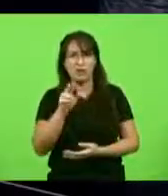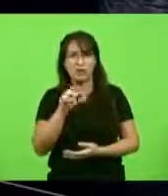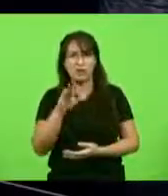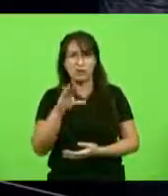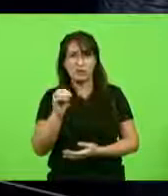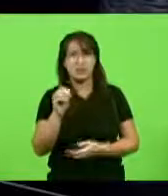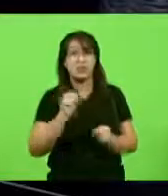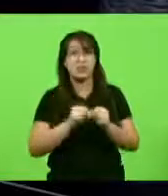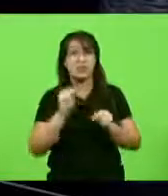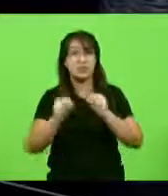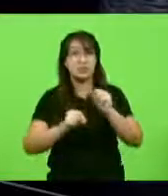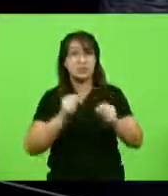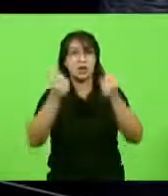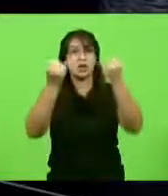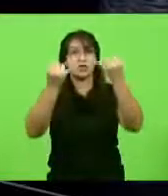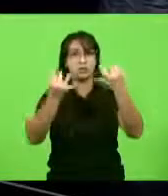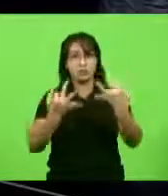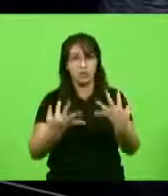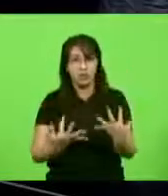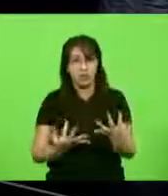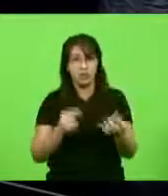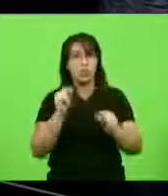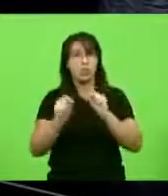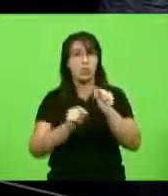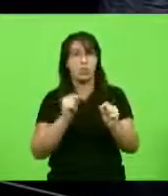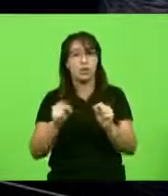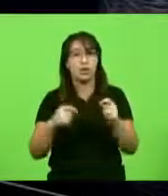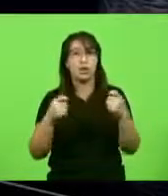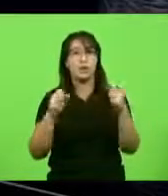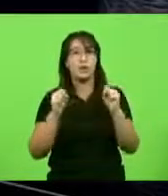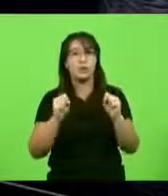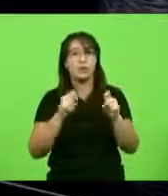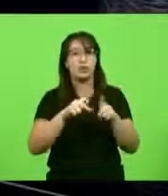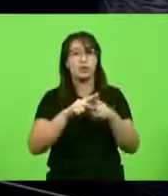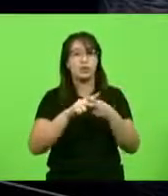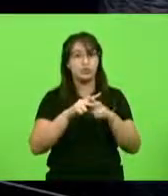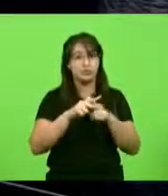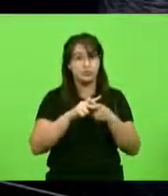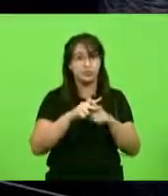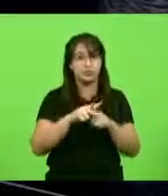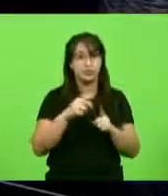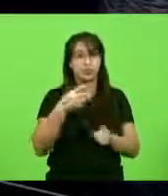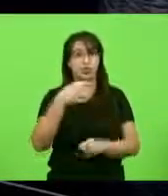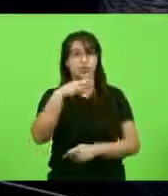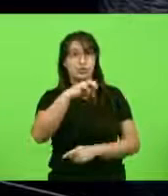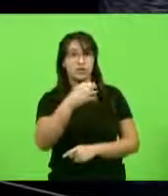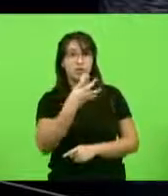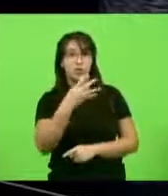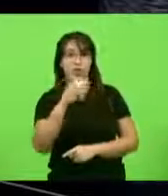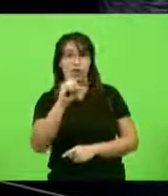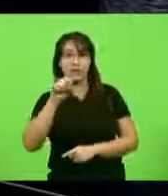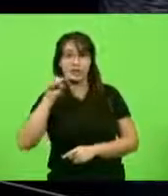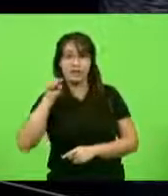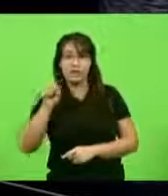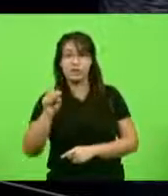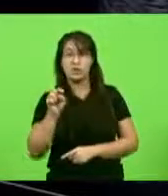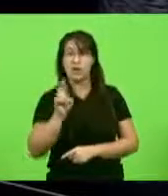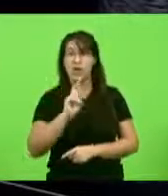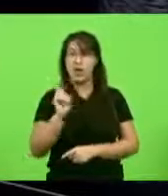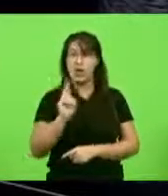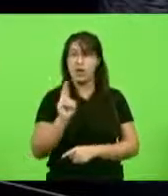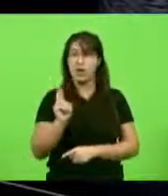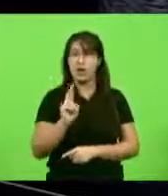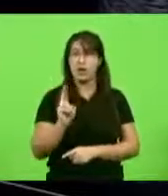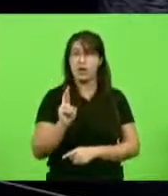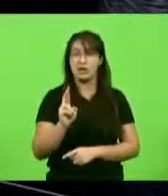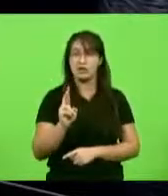Grande Florianópolis, permitiu um reajuste de 940 milhões de reais. Isso na tarifa para a gente